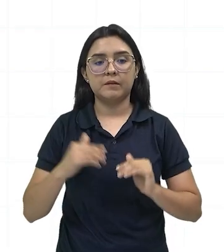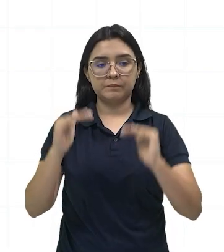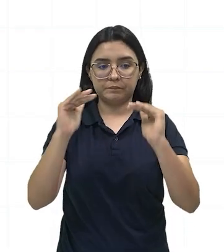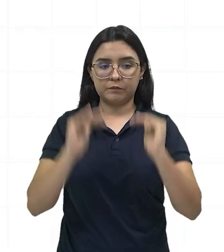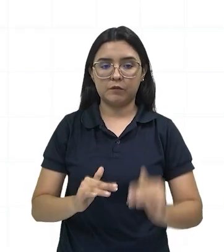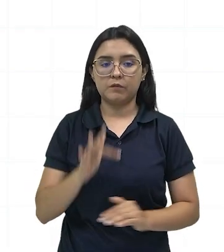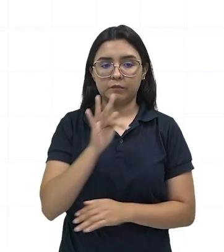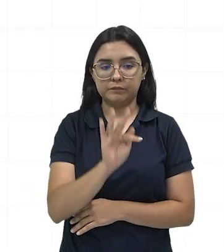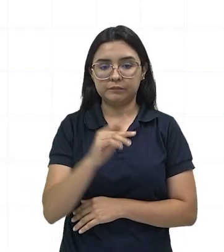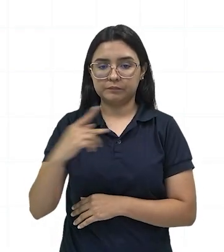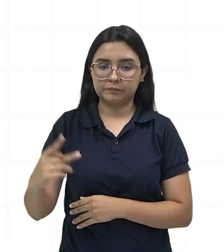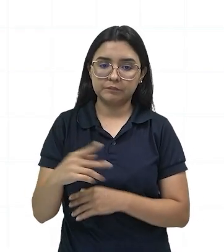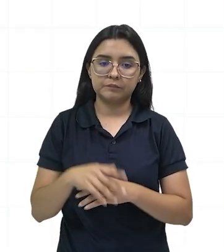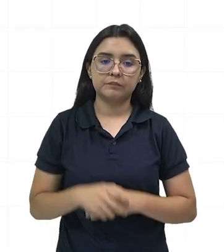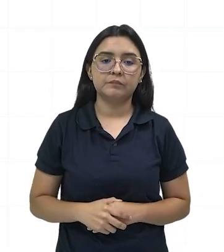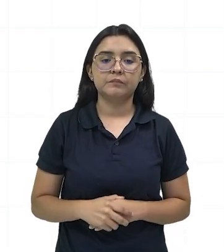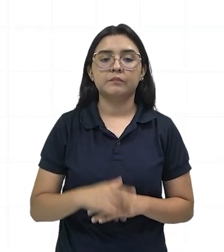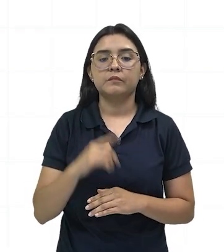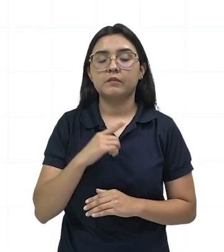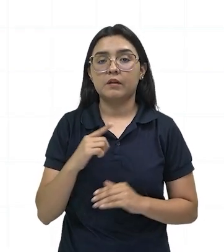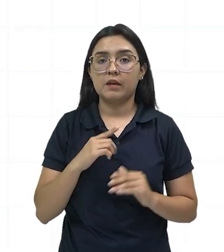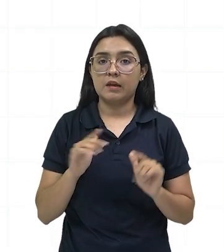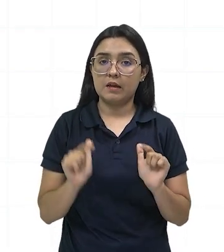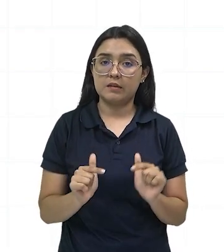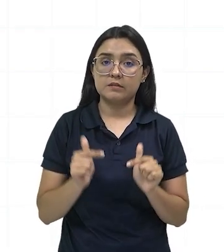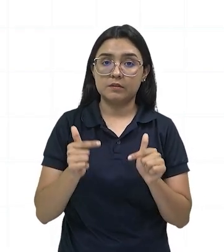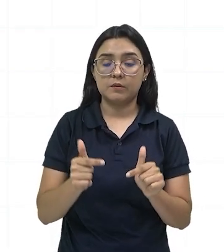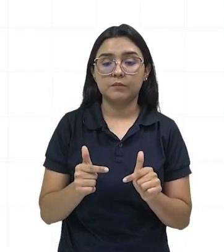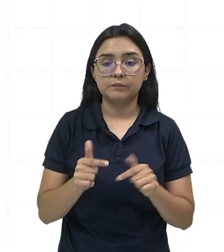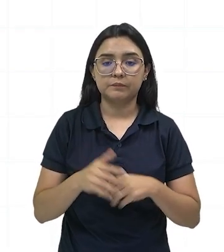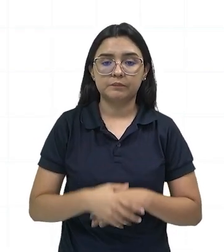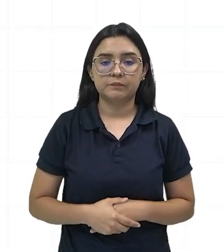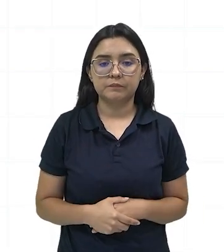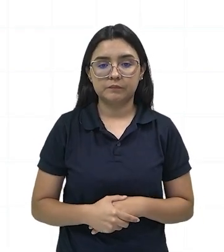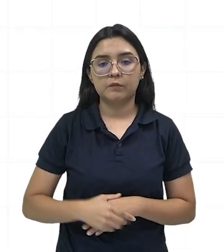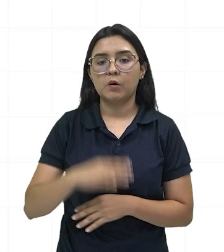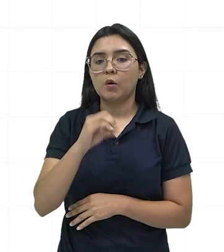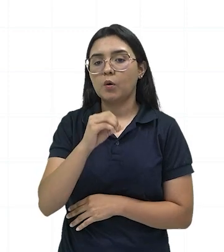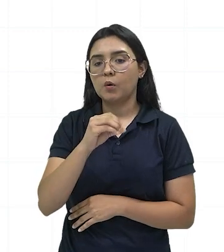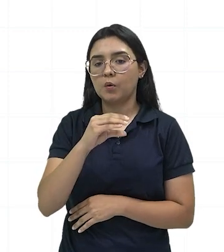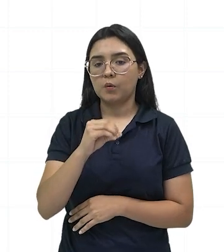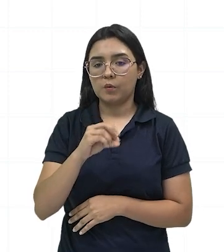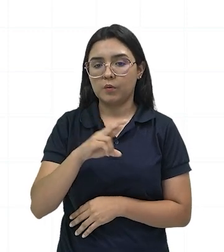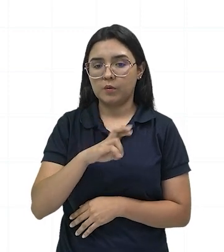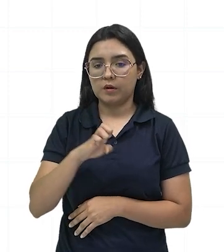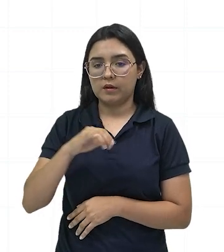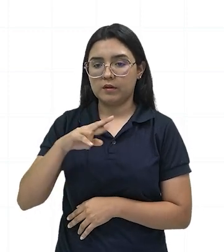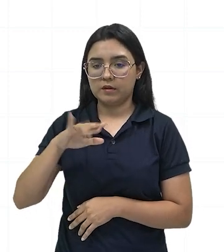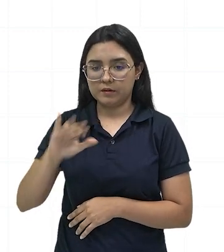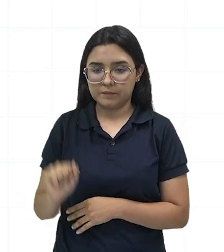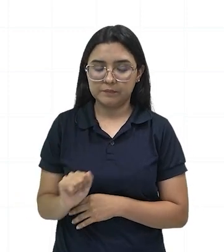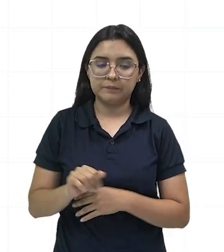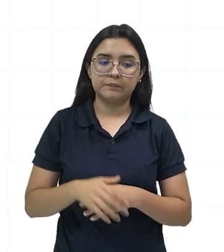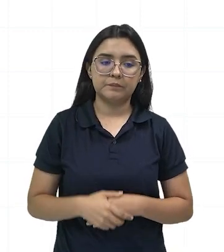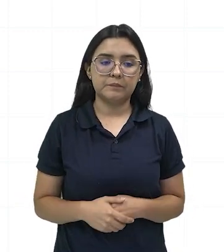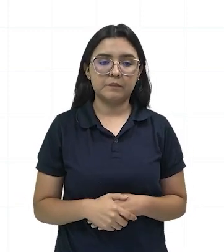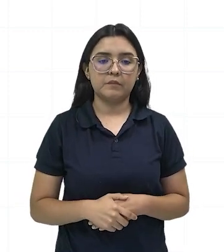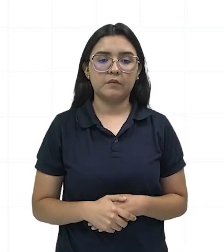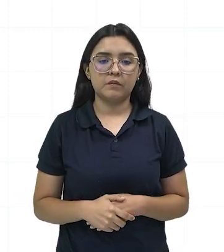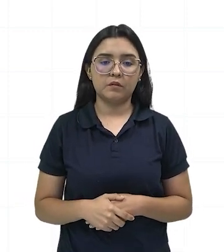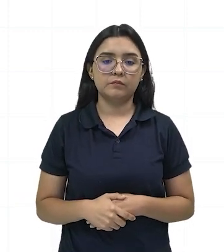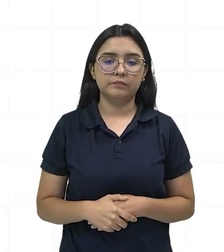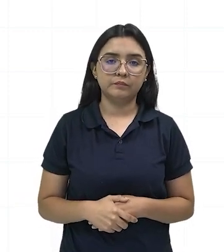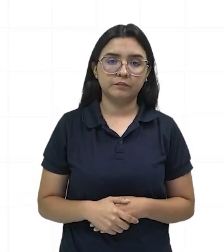pretérito. A ação ocorreria, é situacional, em momento posterior ao de outra ação já ocorrida